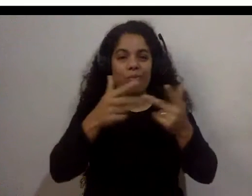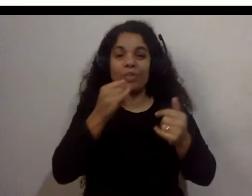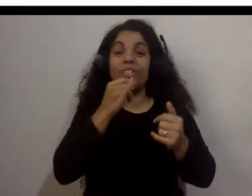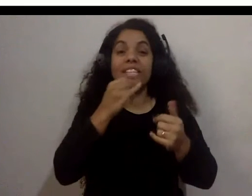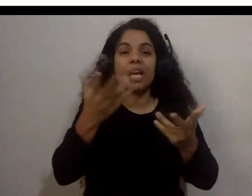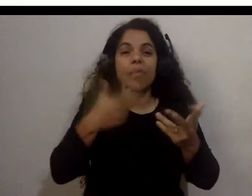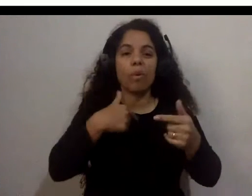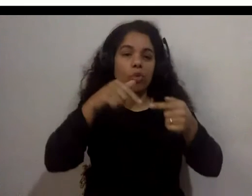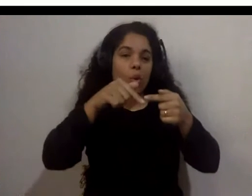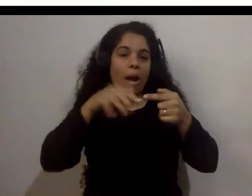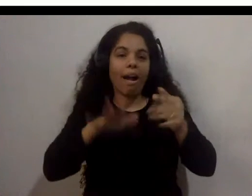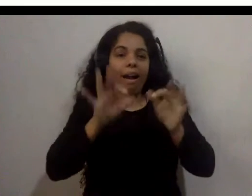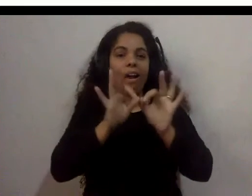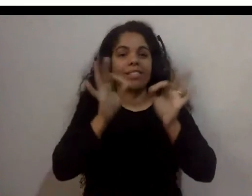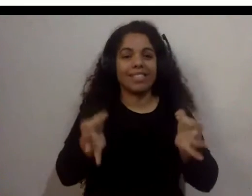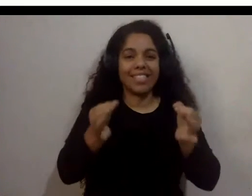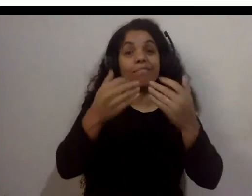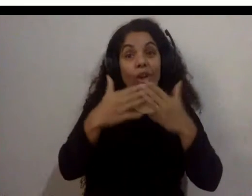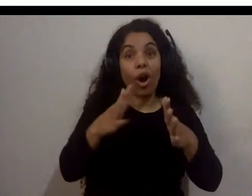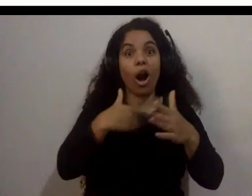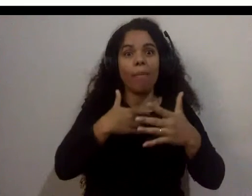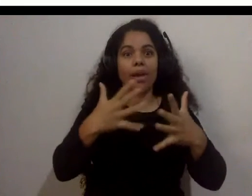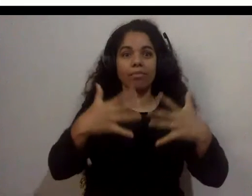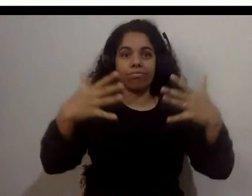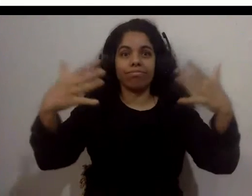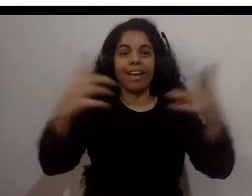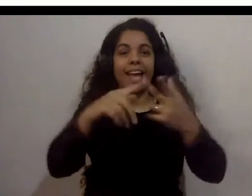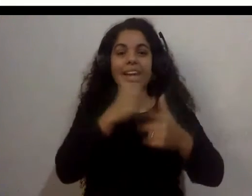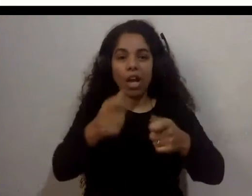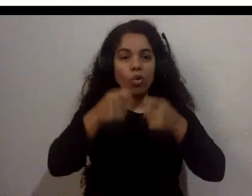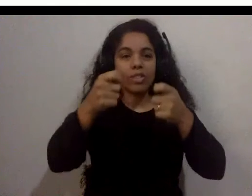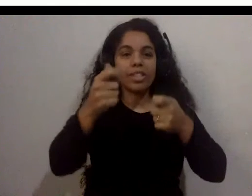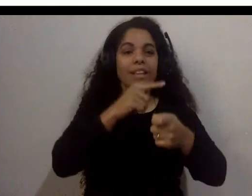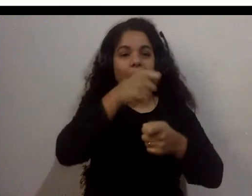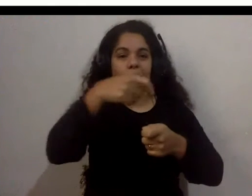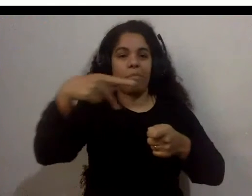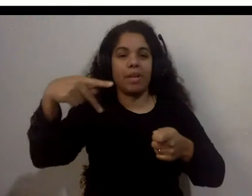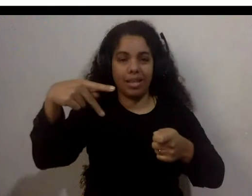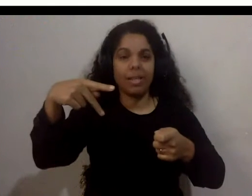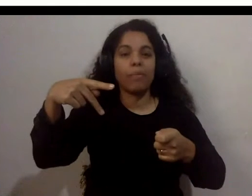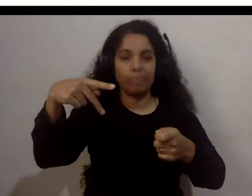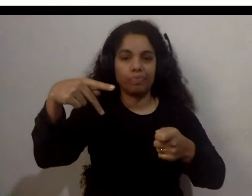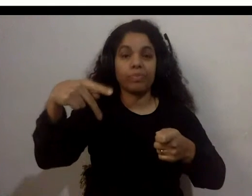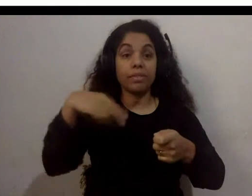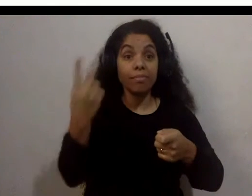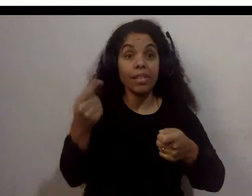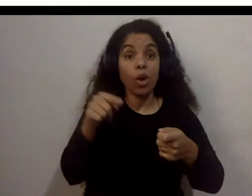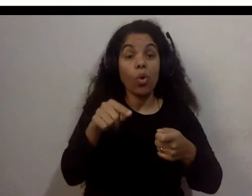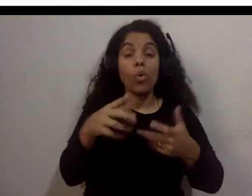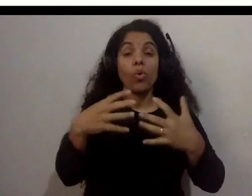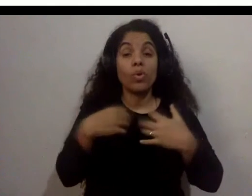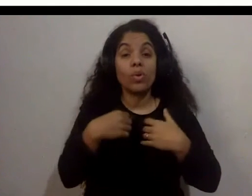assim, uma classe simples, e começa a crescer a partir dali até entregar uma aplicação. O lance